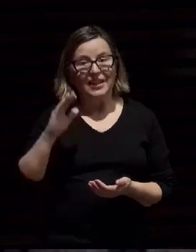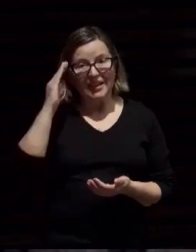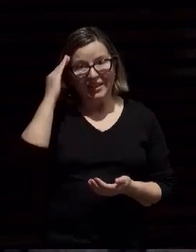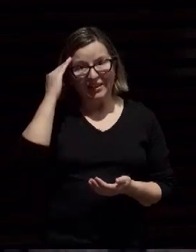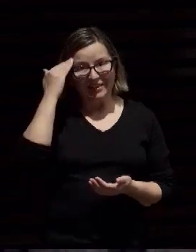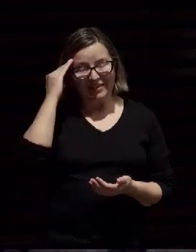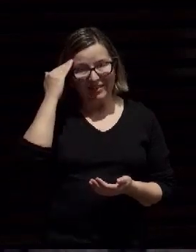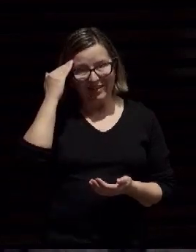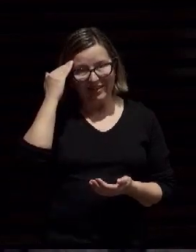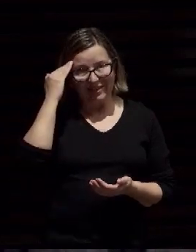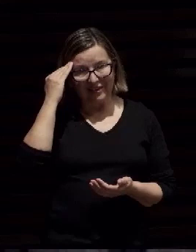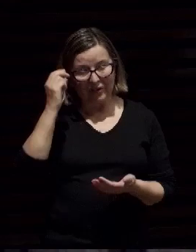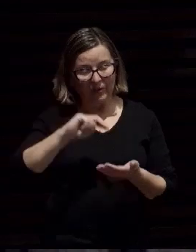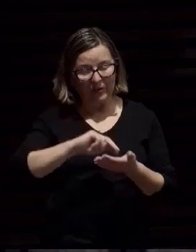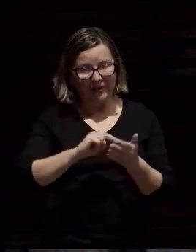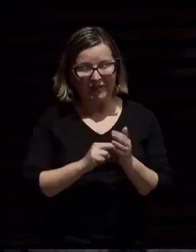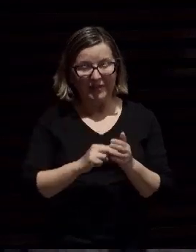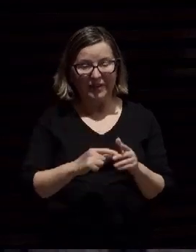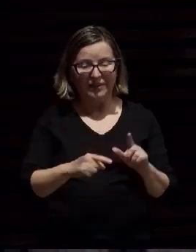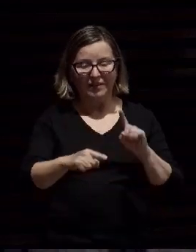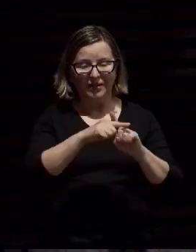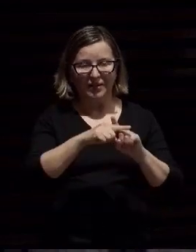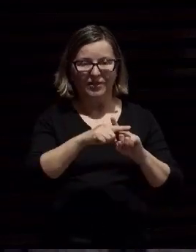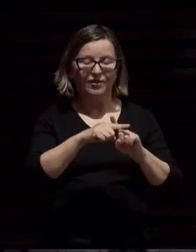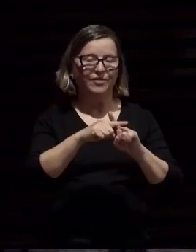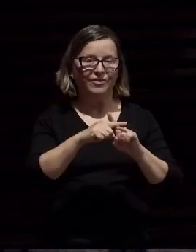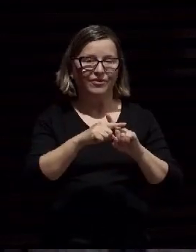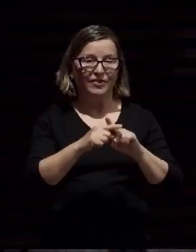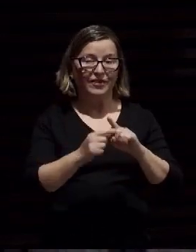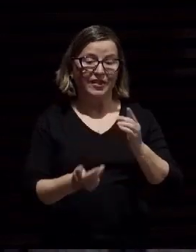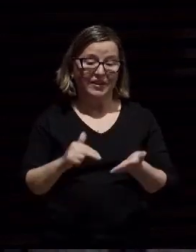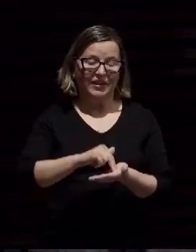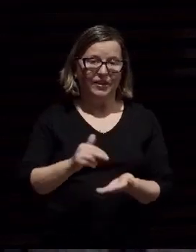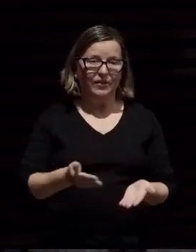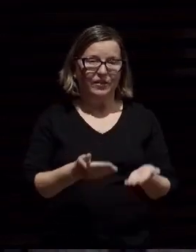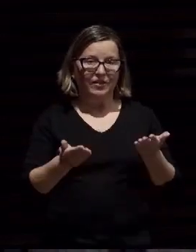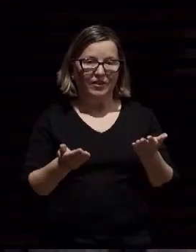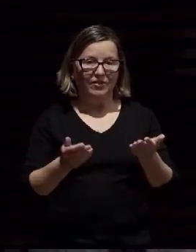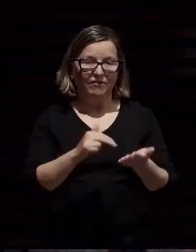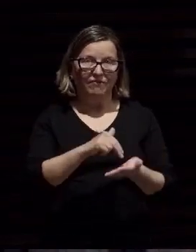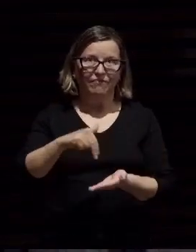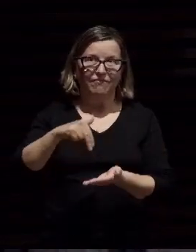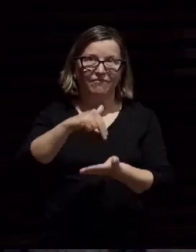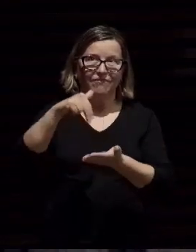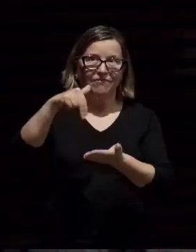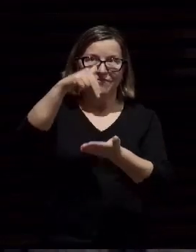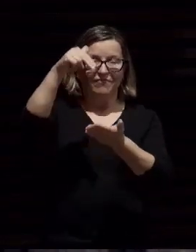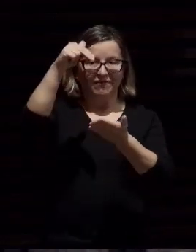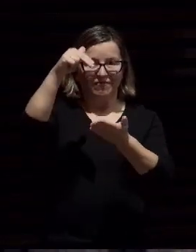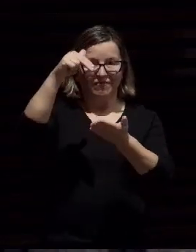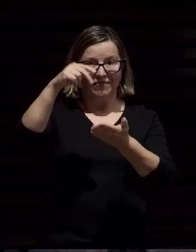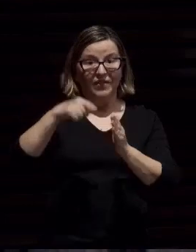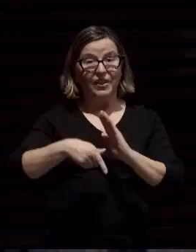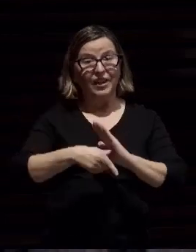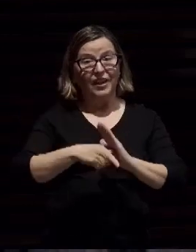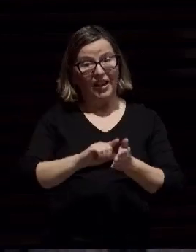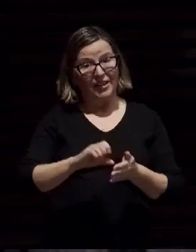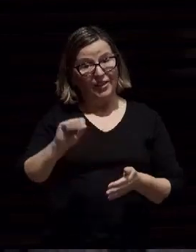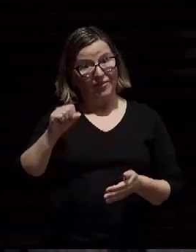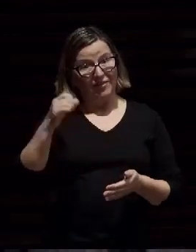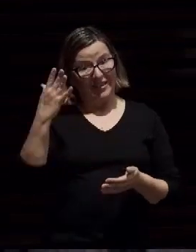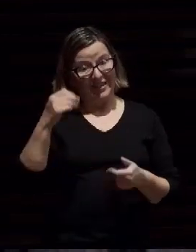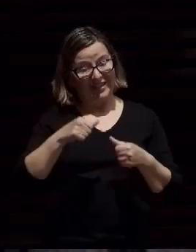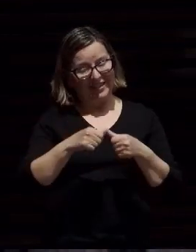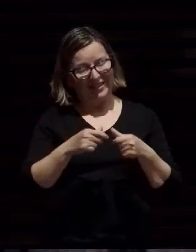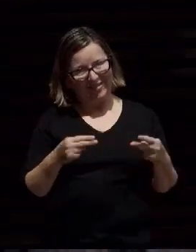da ressurreição e da ascensão antes que esses eventos ocorressem.